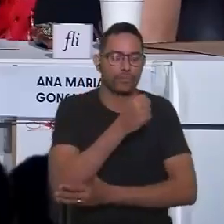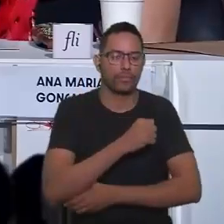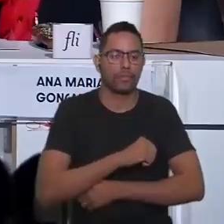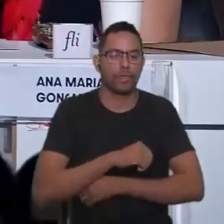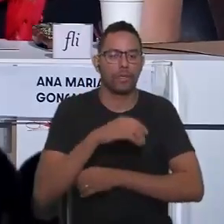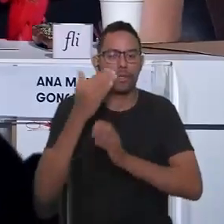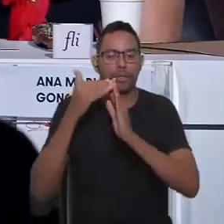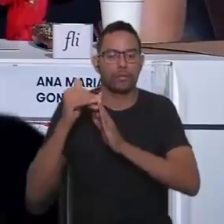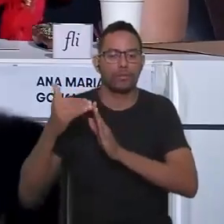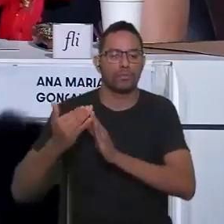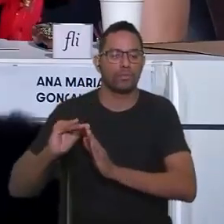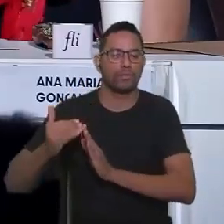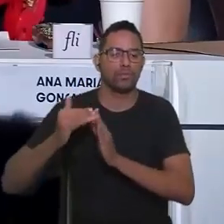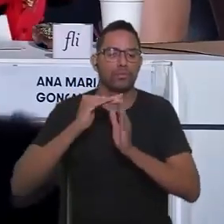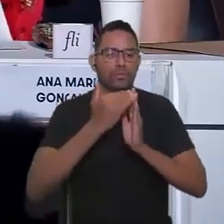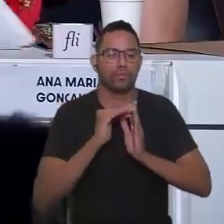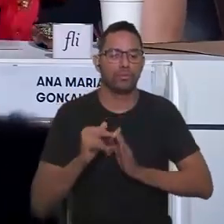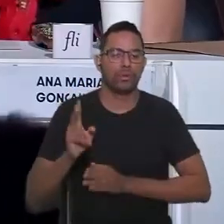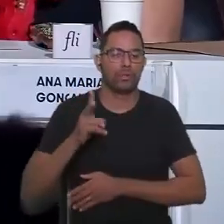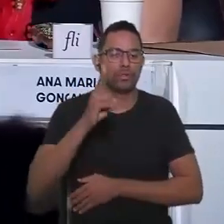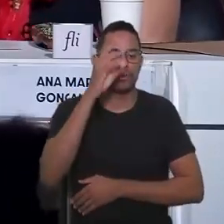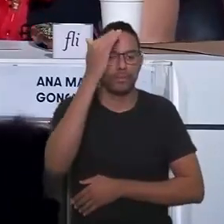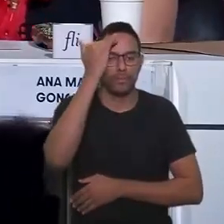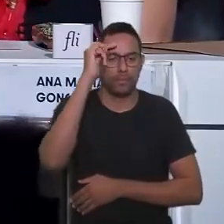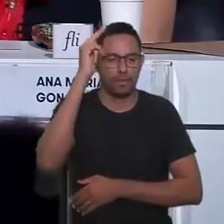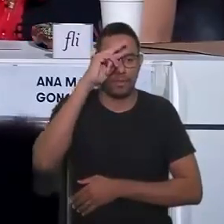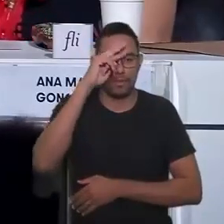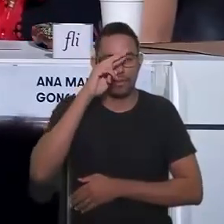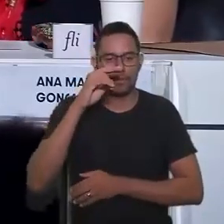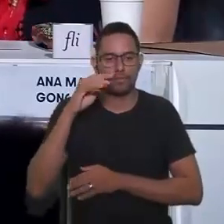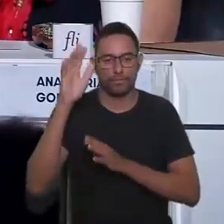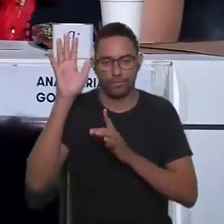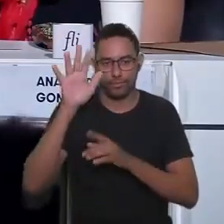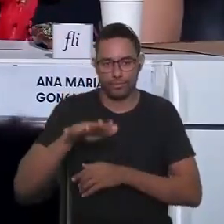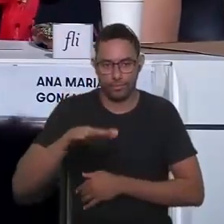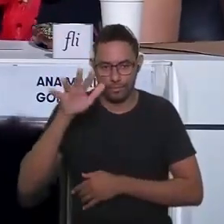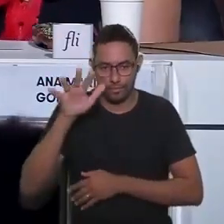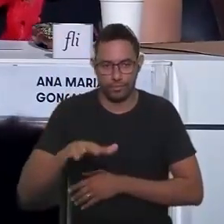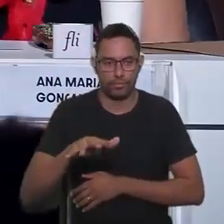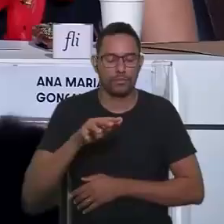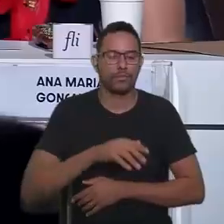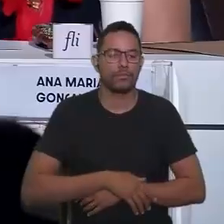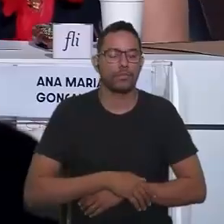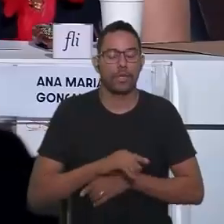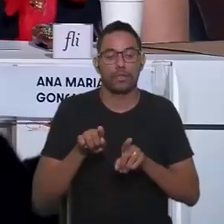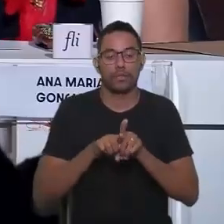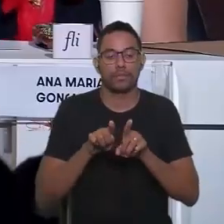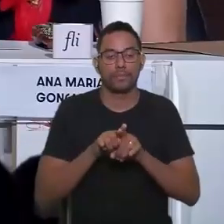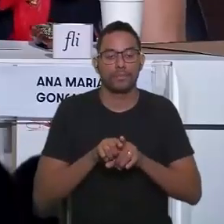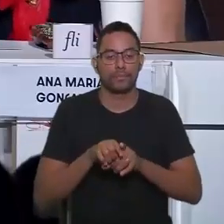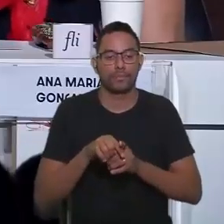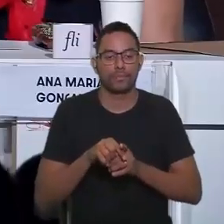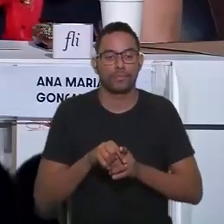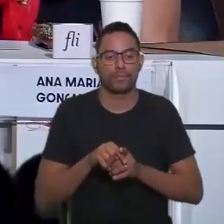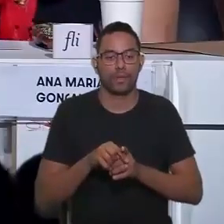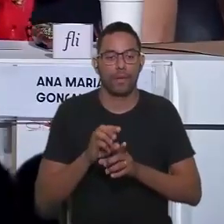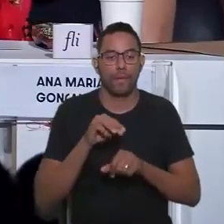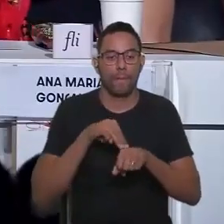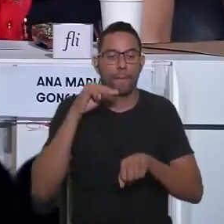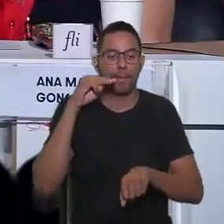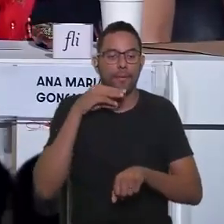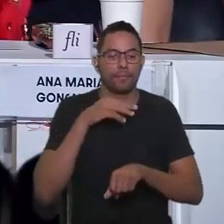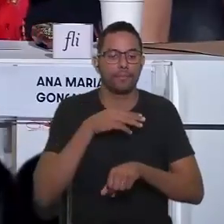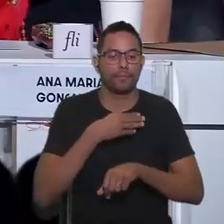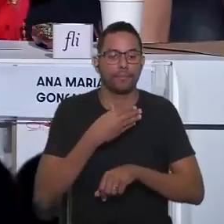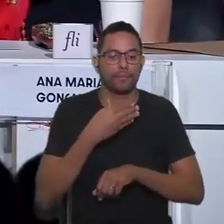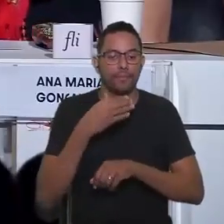frequentando terreiros, onde ele é sempre lembrado e reverenciado primeiro. Mas também com um dos nossos maiores mestres,